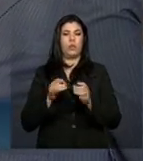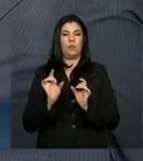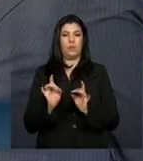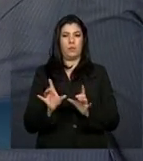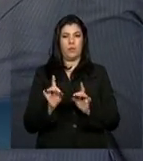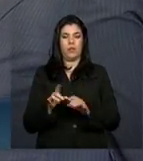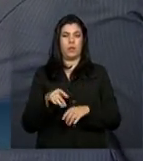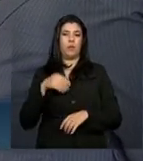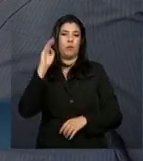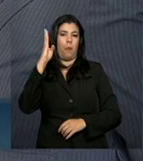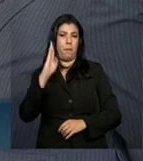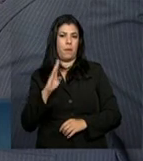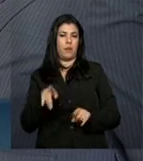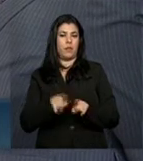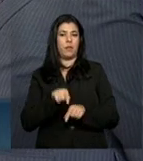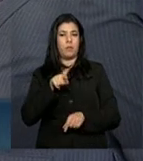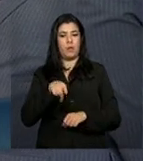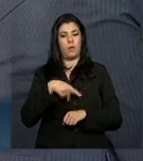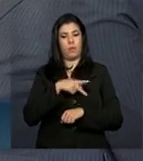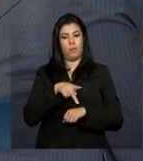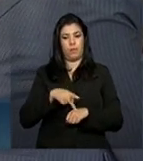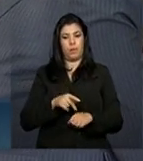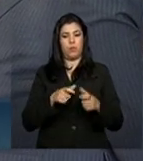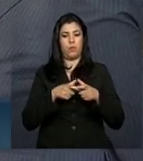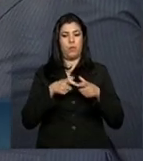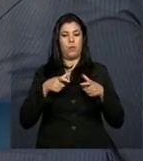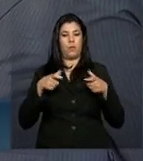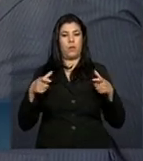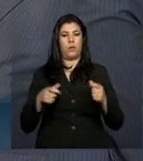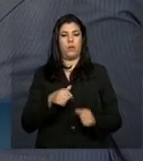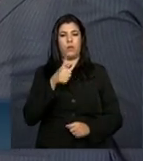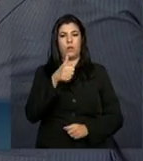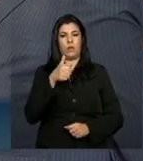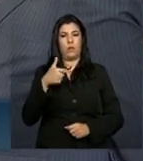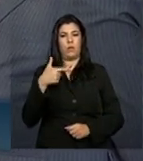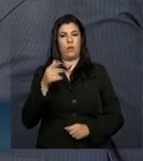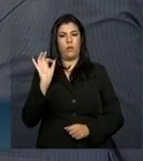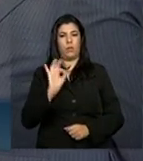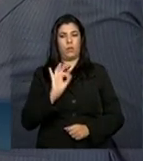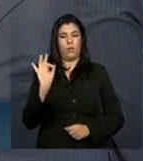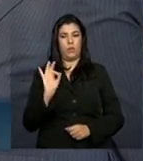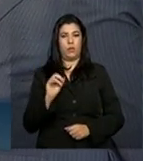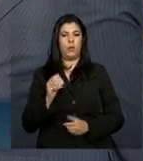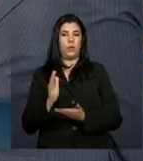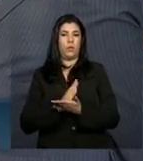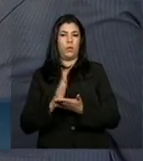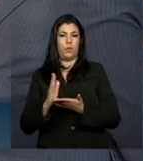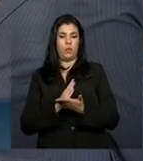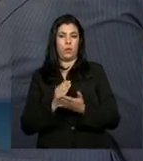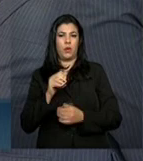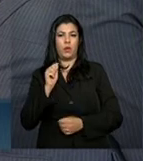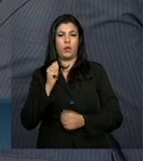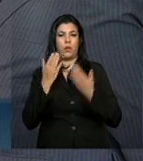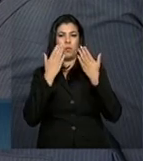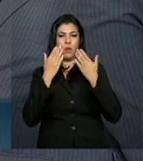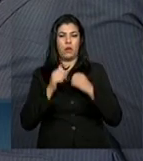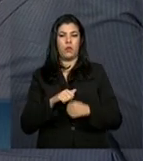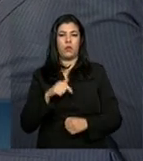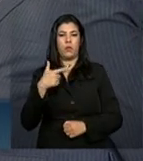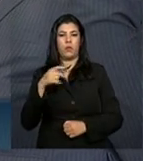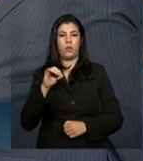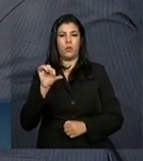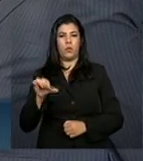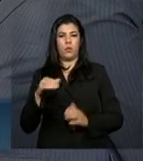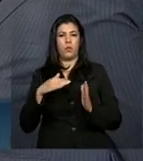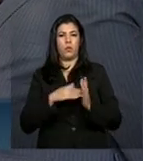e a Estônia cresceram 112% entre 2009 e 2013, passando aí